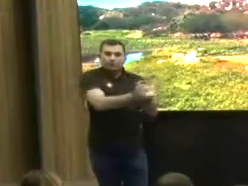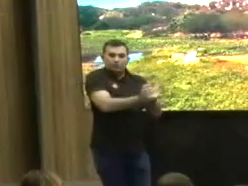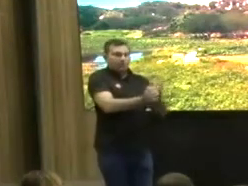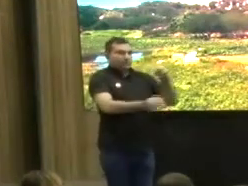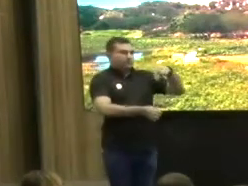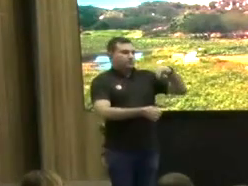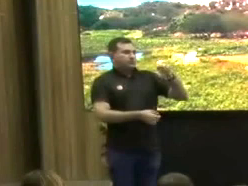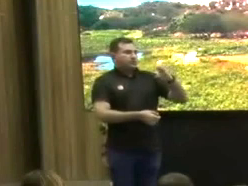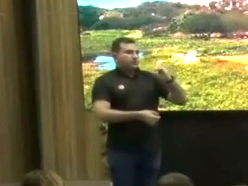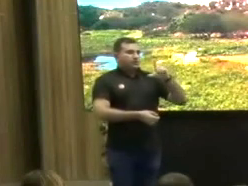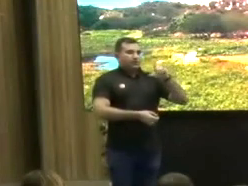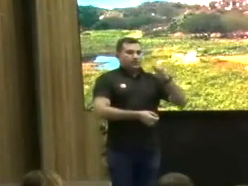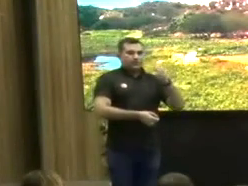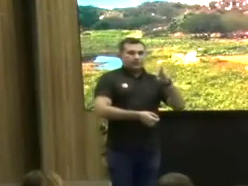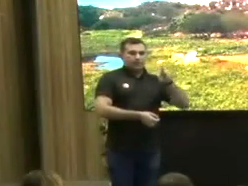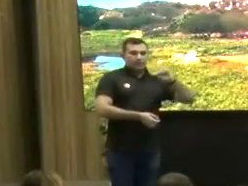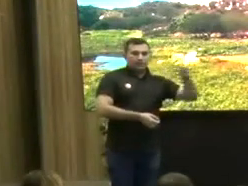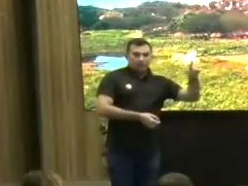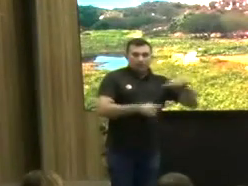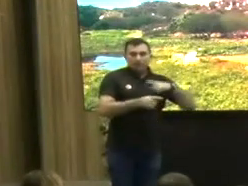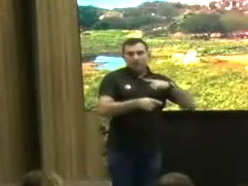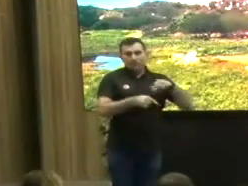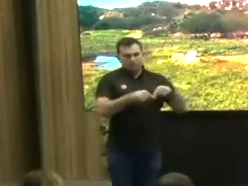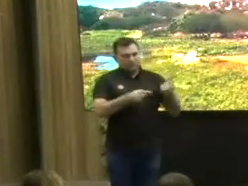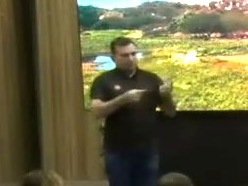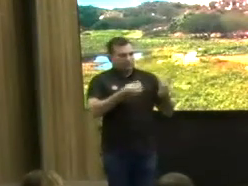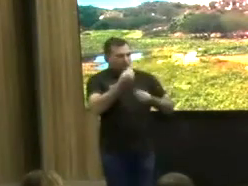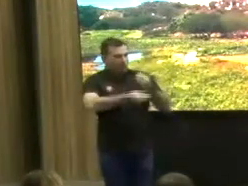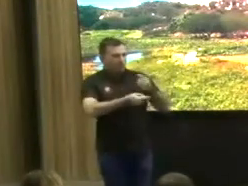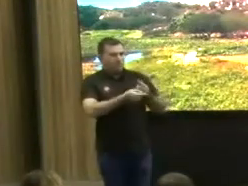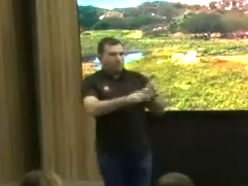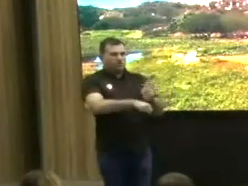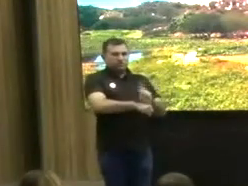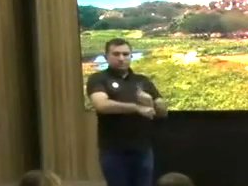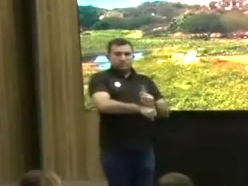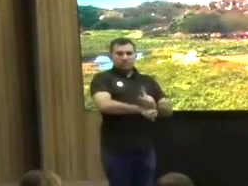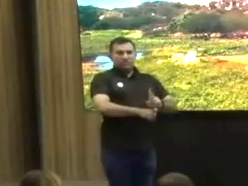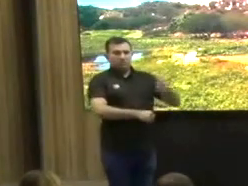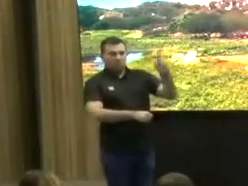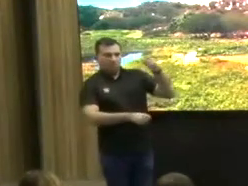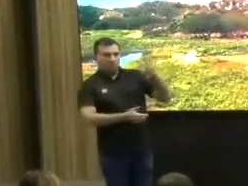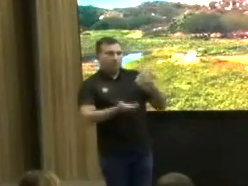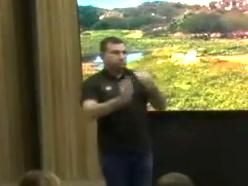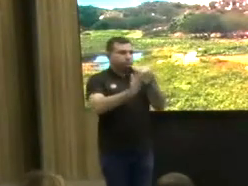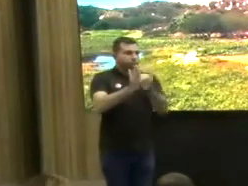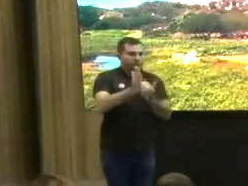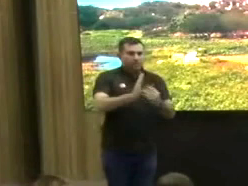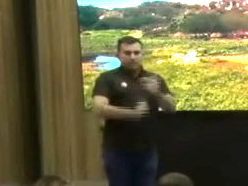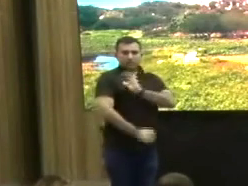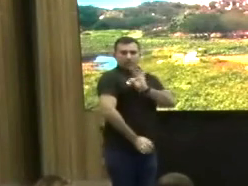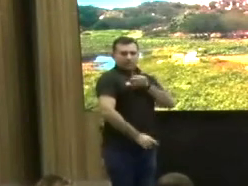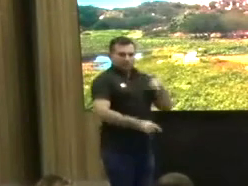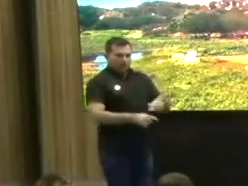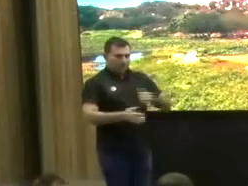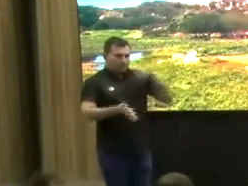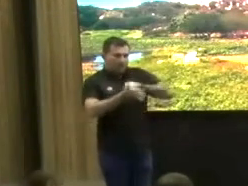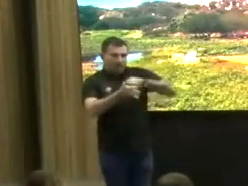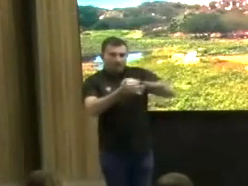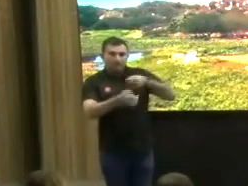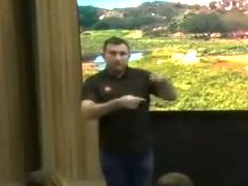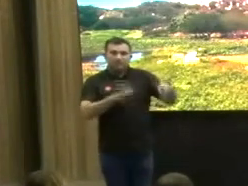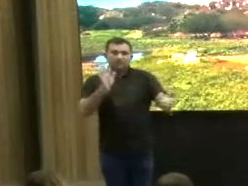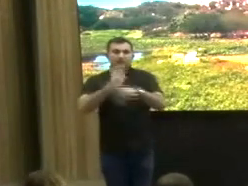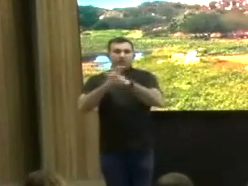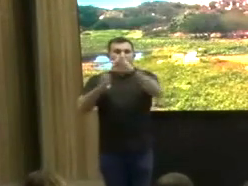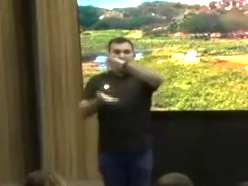neoliberal, numa versão gerencialista, muito instrumental, subordinada à economia.